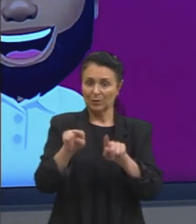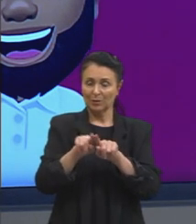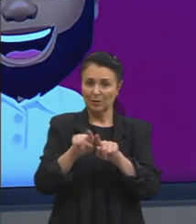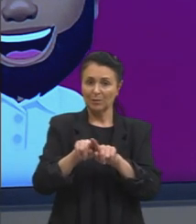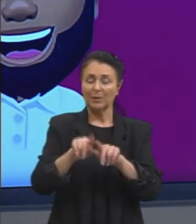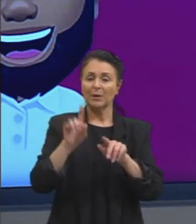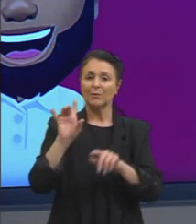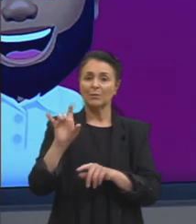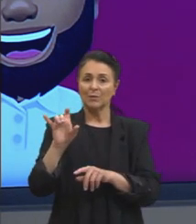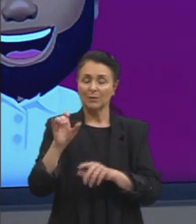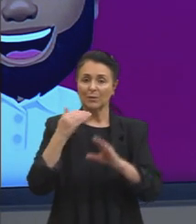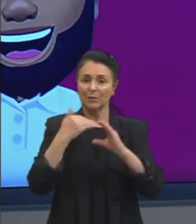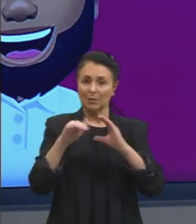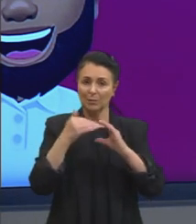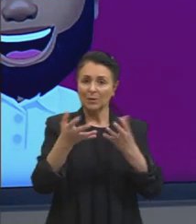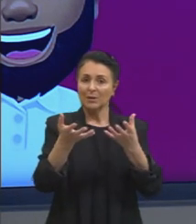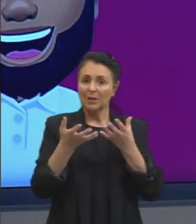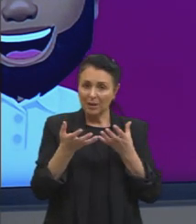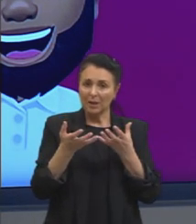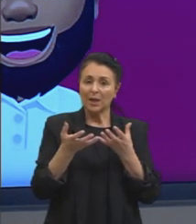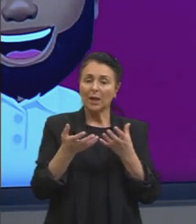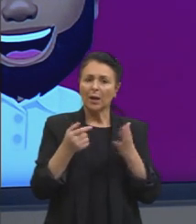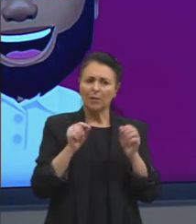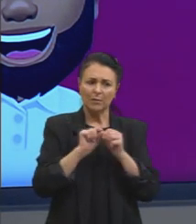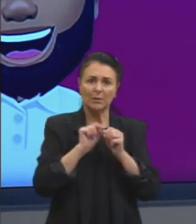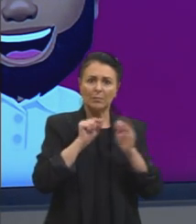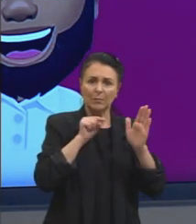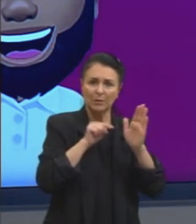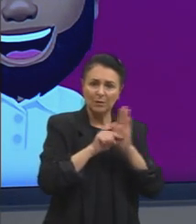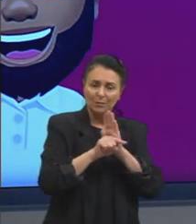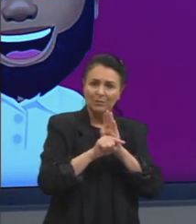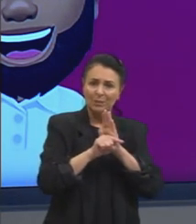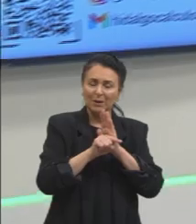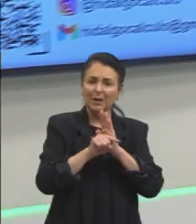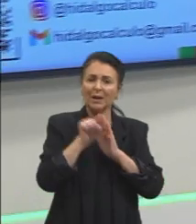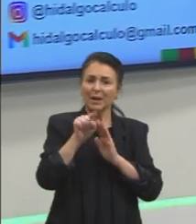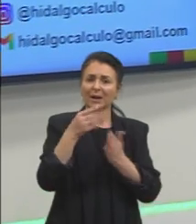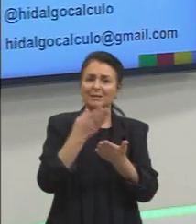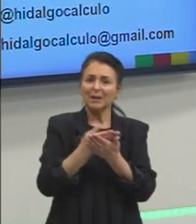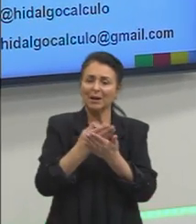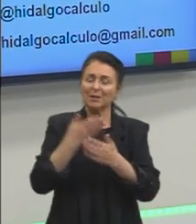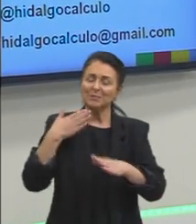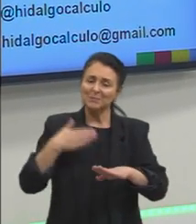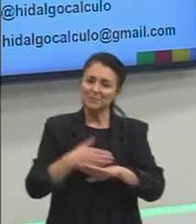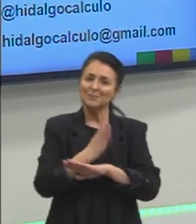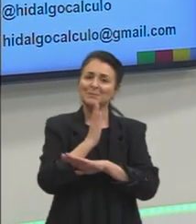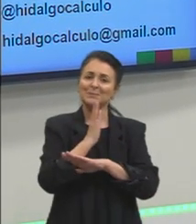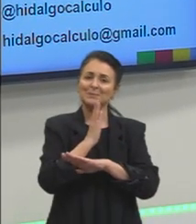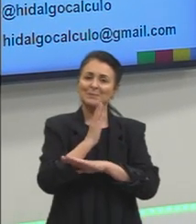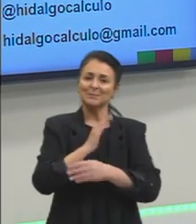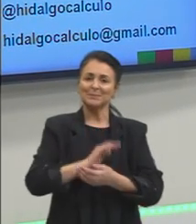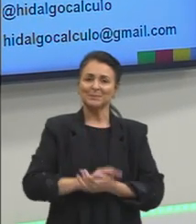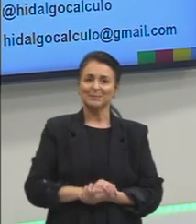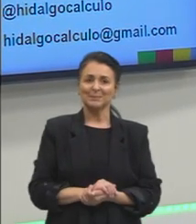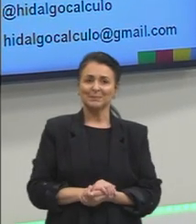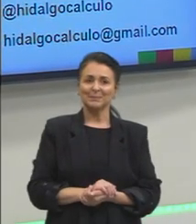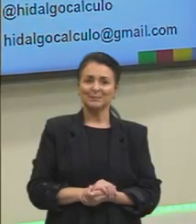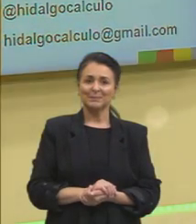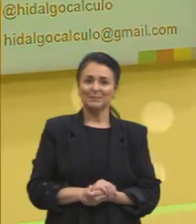meu Instagram meu e-mail caso alguém queira conhecer mais sobre o meu trabalho Essa foi a aula partiu passar feito